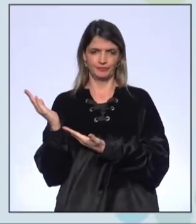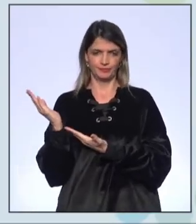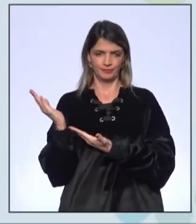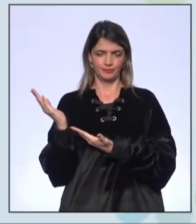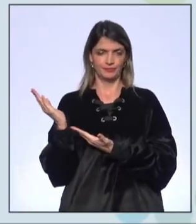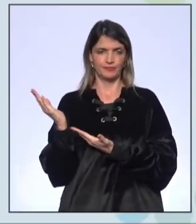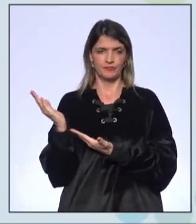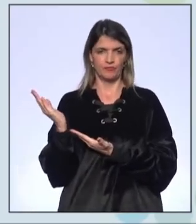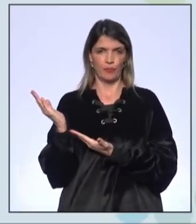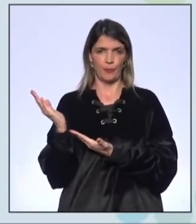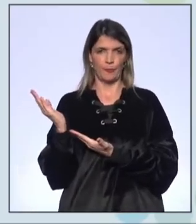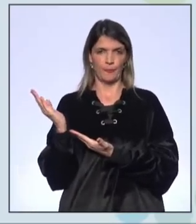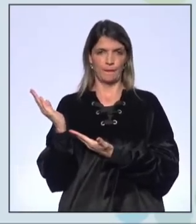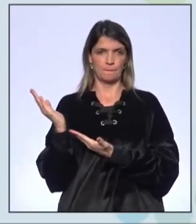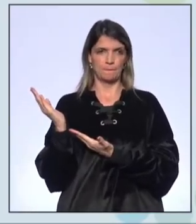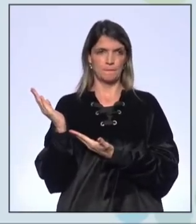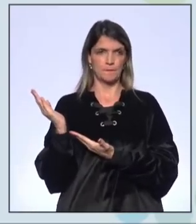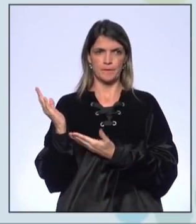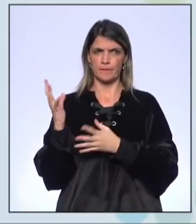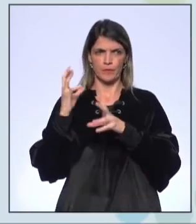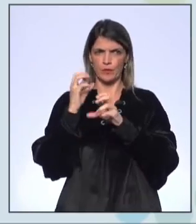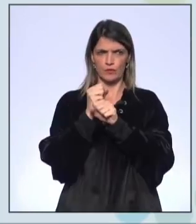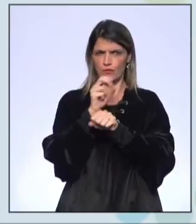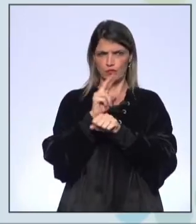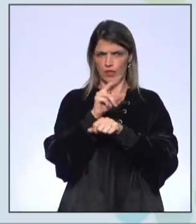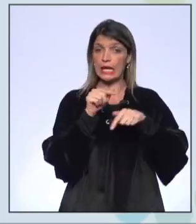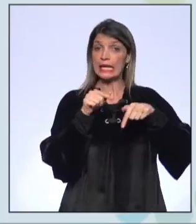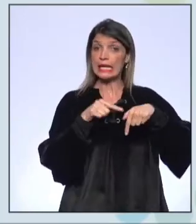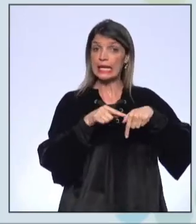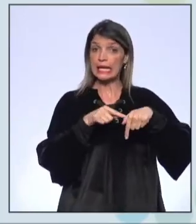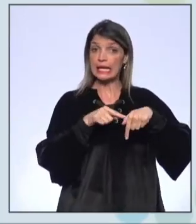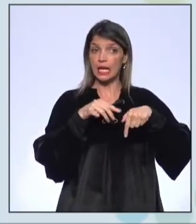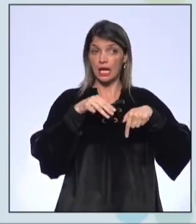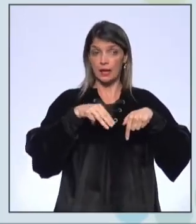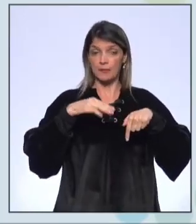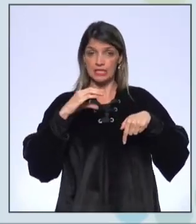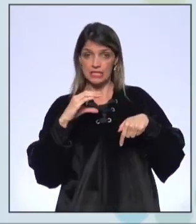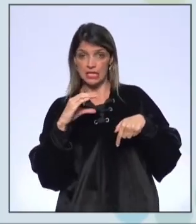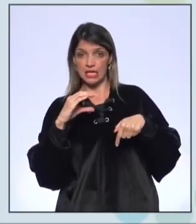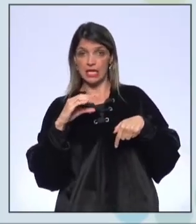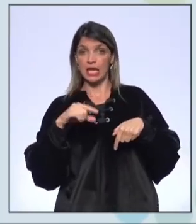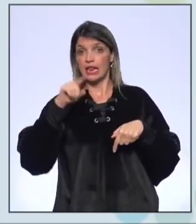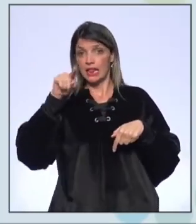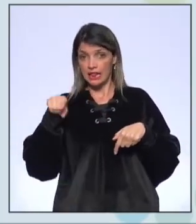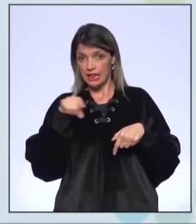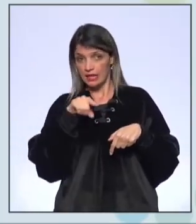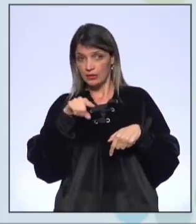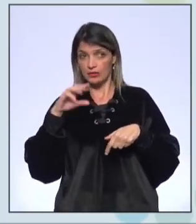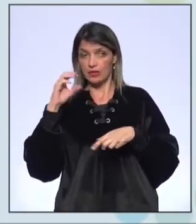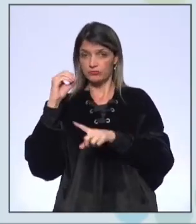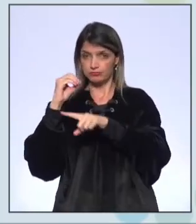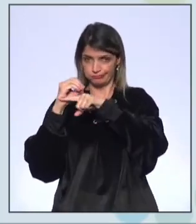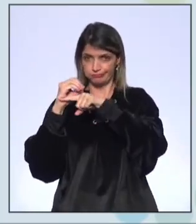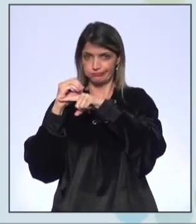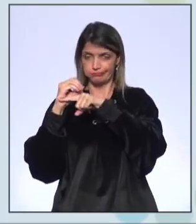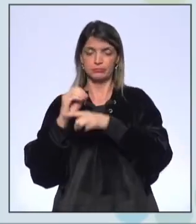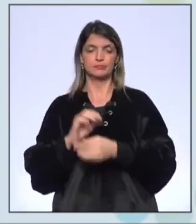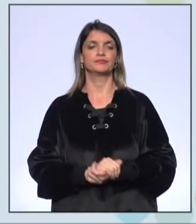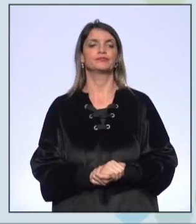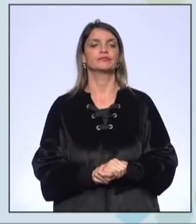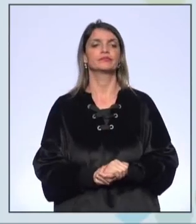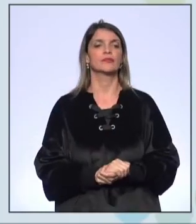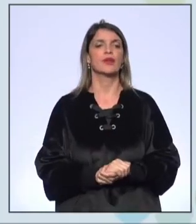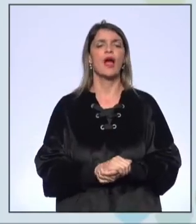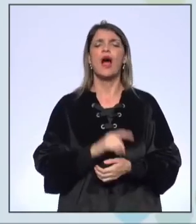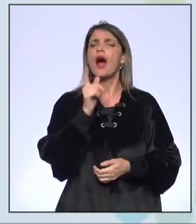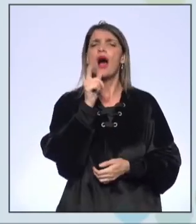aí. Qual é a equação que eu vou utilizar? Q, M, C, delta, teta, certo? Qual que é a massa de